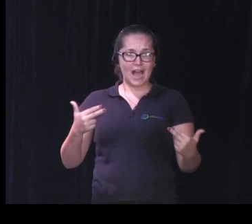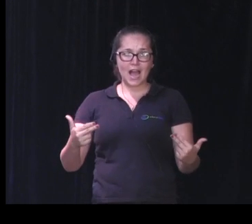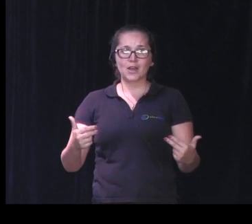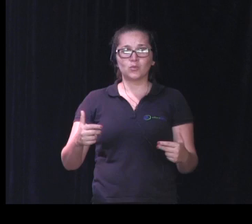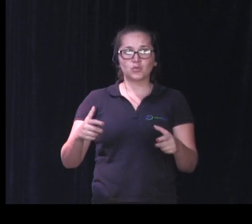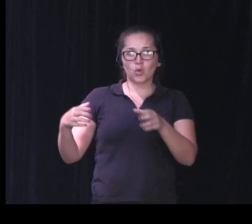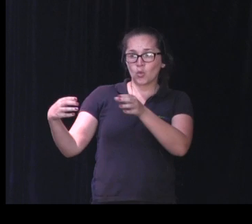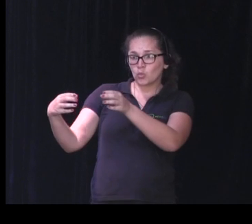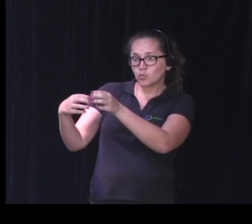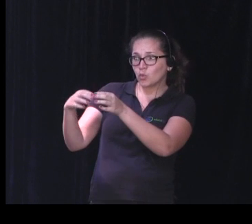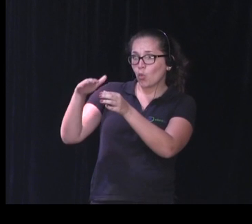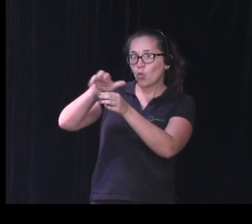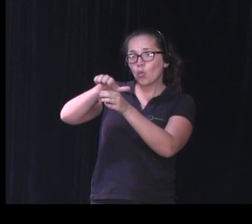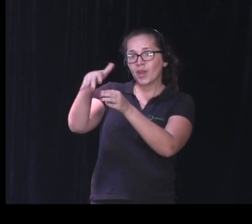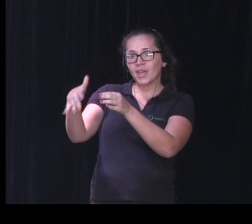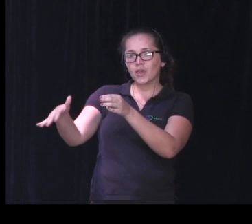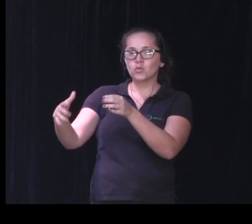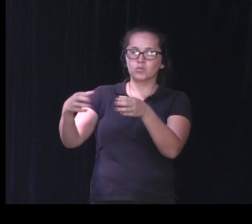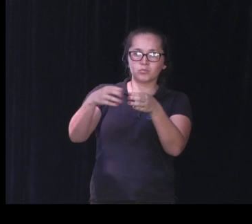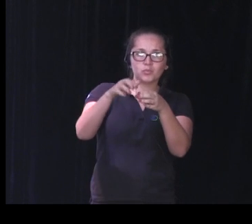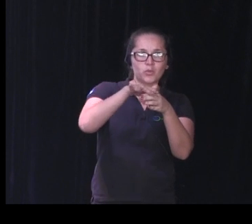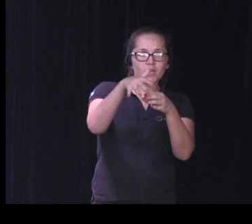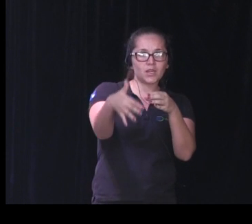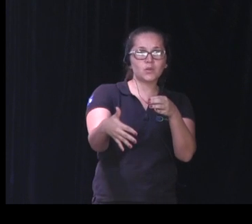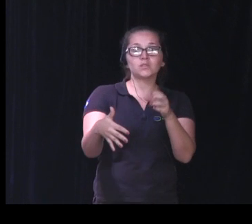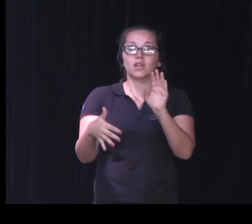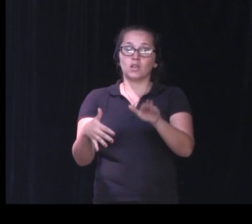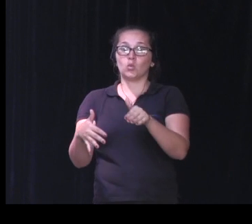existem centenas de rios pequenos.